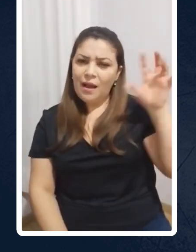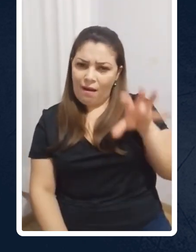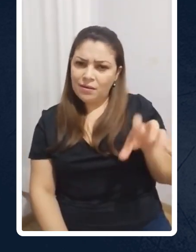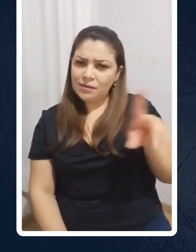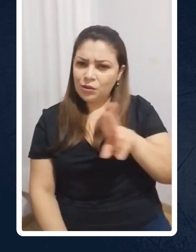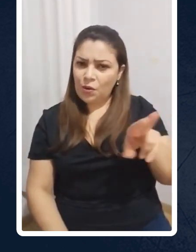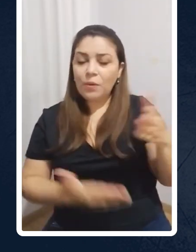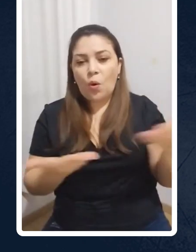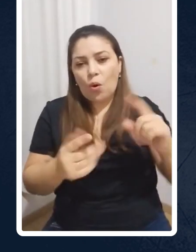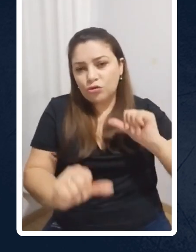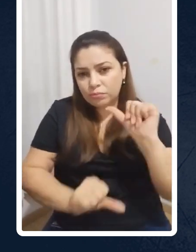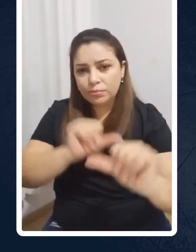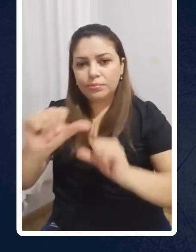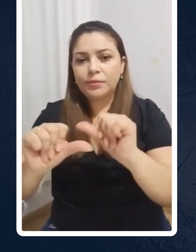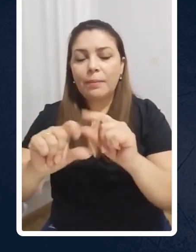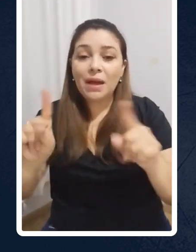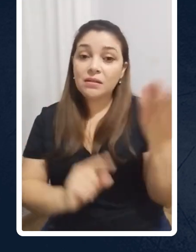Estava com o bebê no colo.